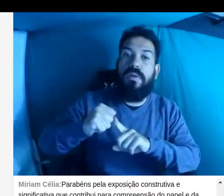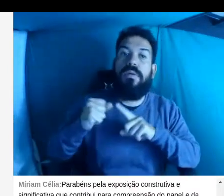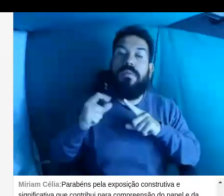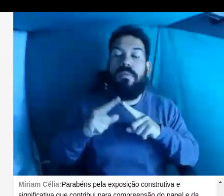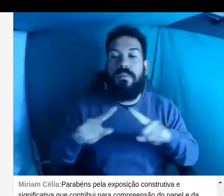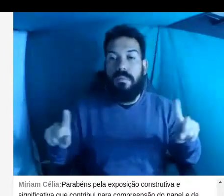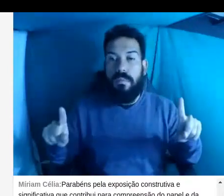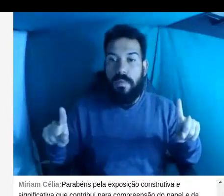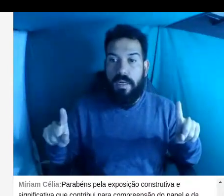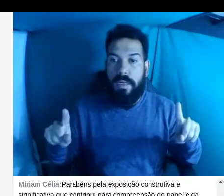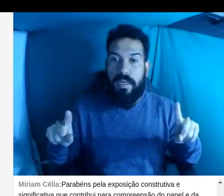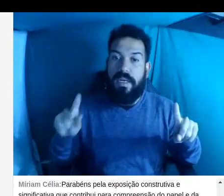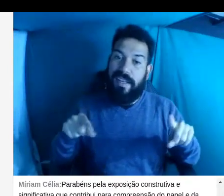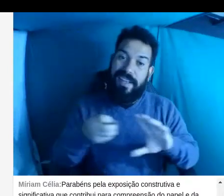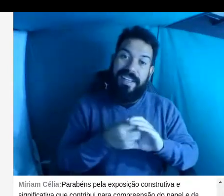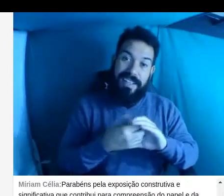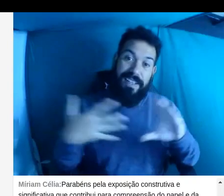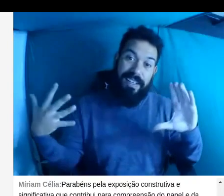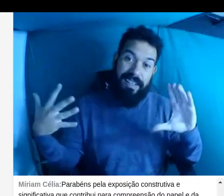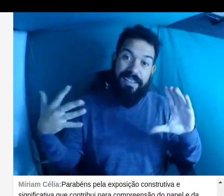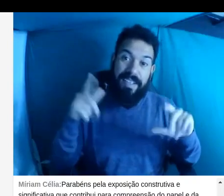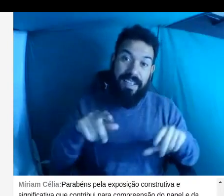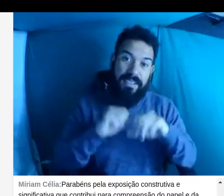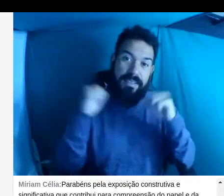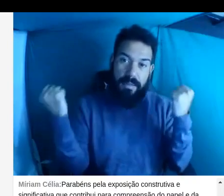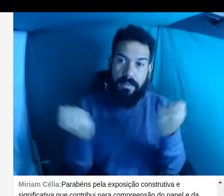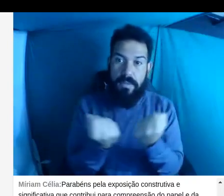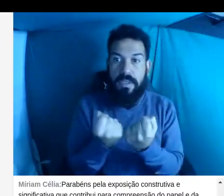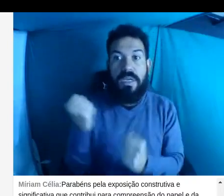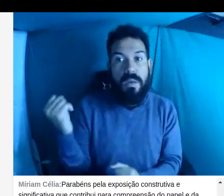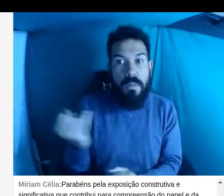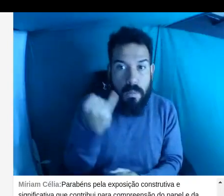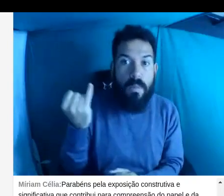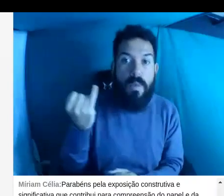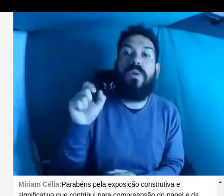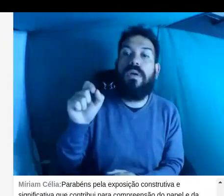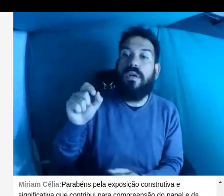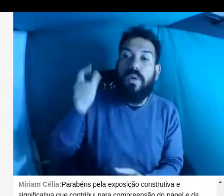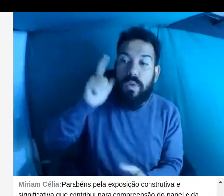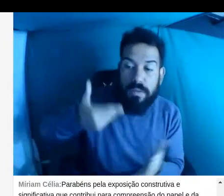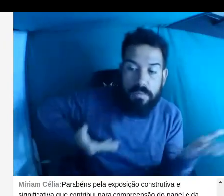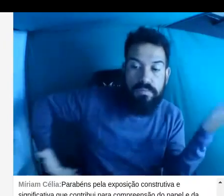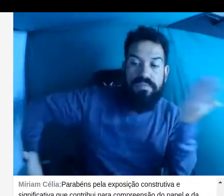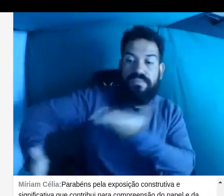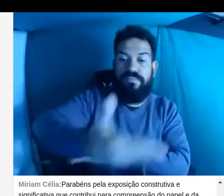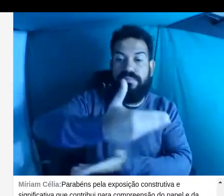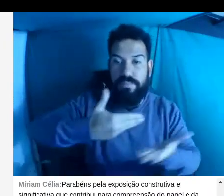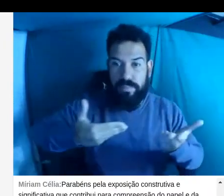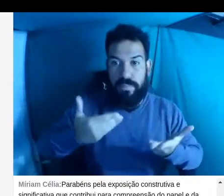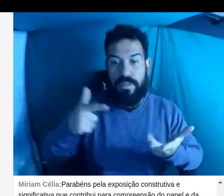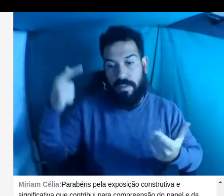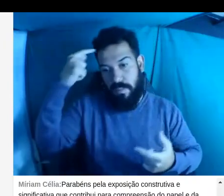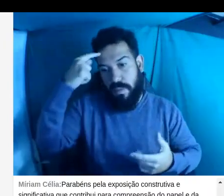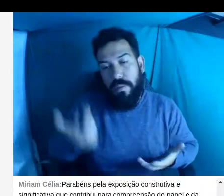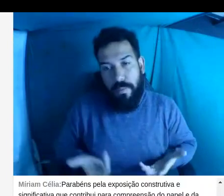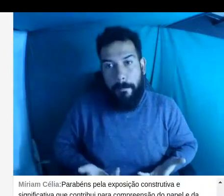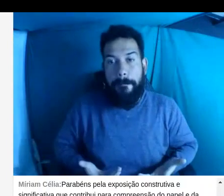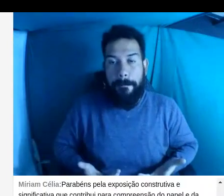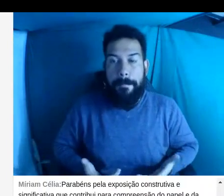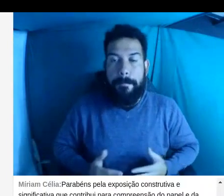uma característica de um seminário, o importante é que a gente possa compartilhar ideias. Então,